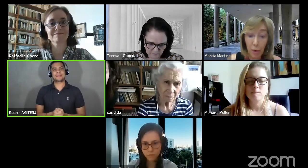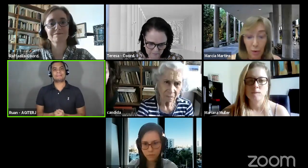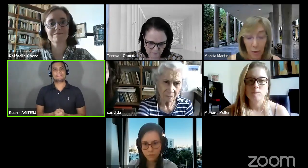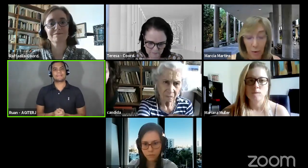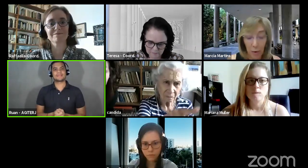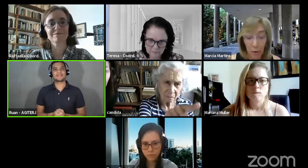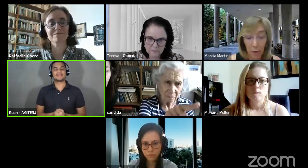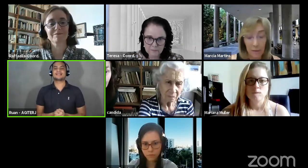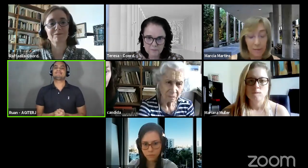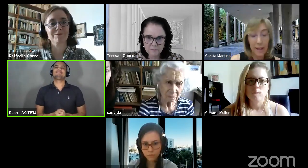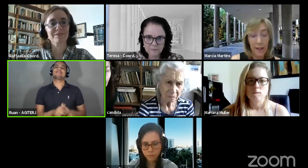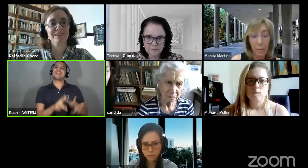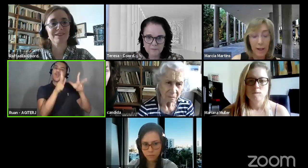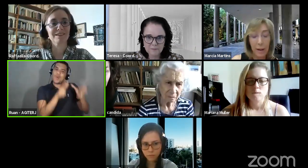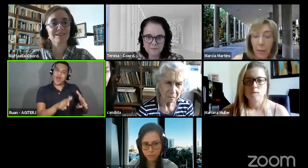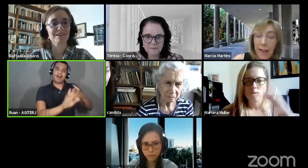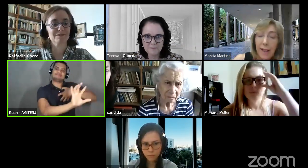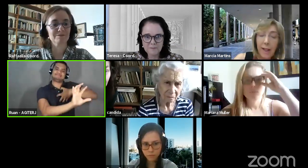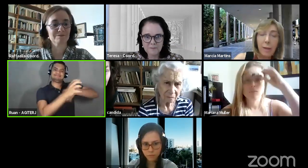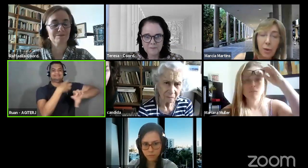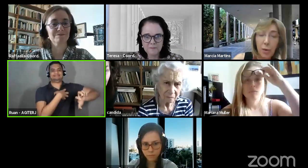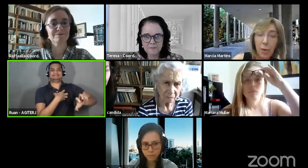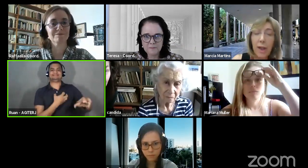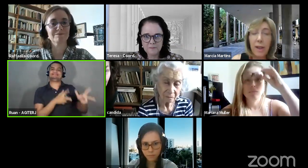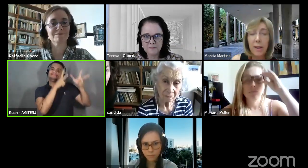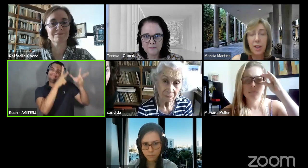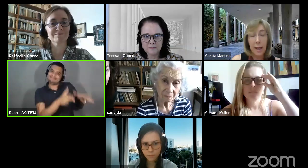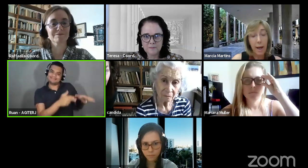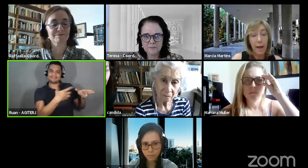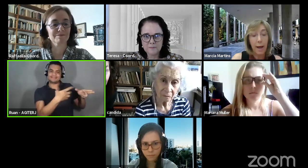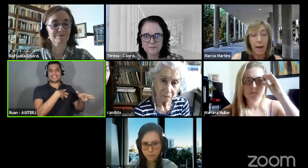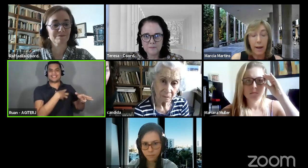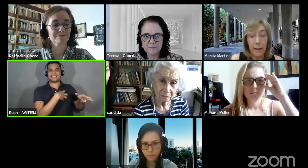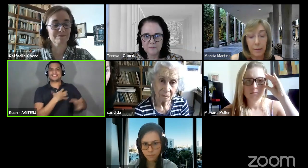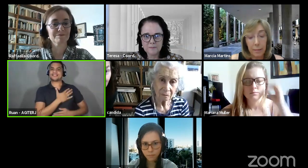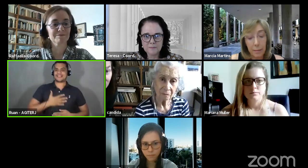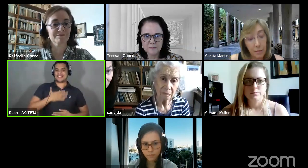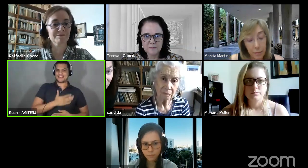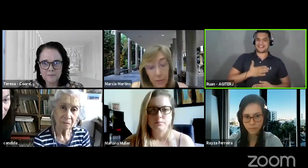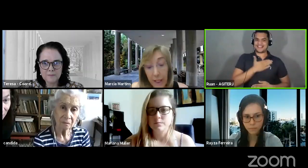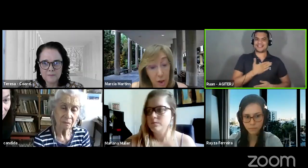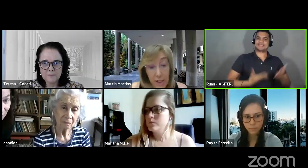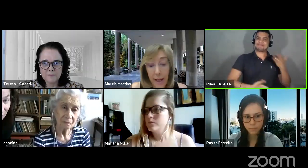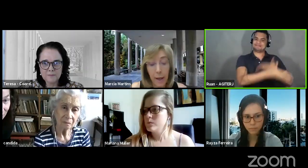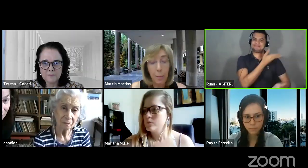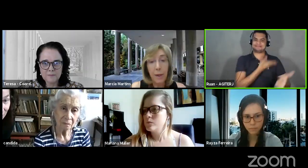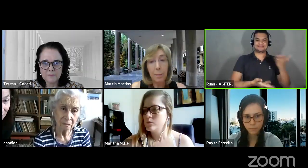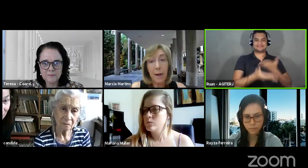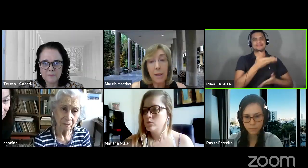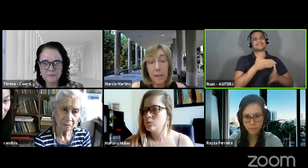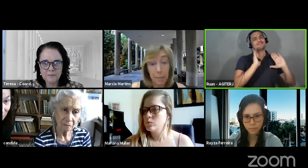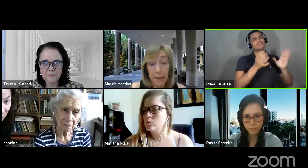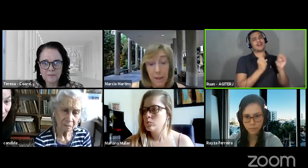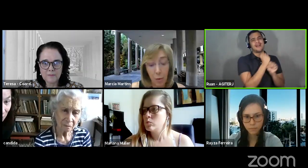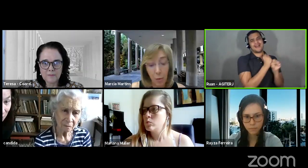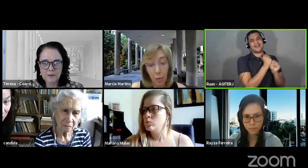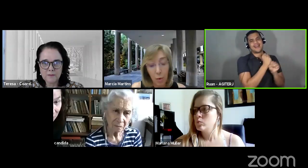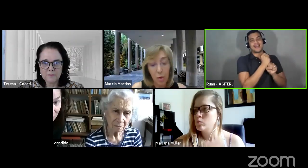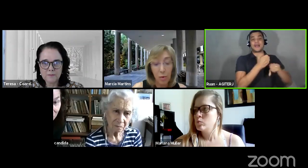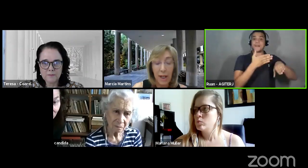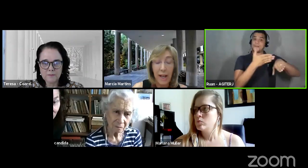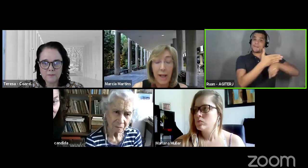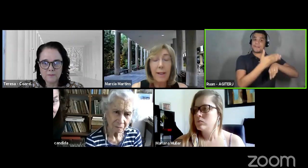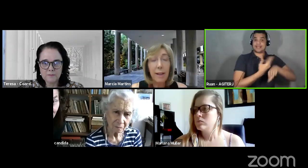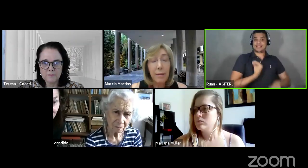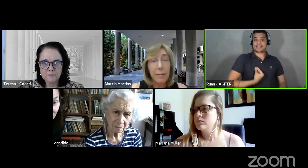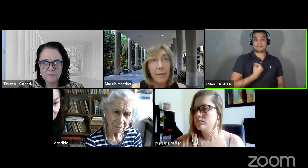É mútuo, né? É uma alegria muito grande, desde sempre, participar desse